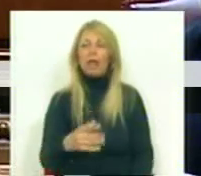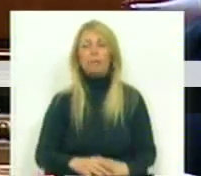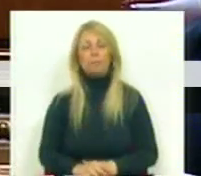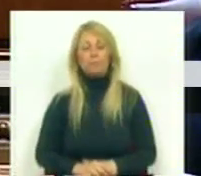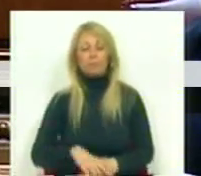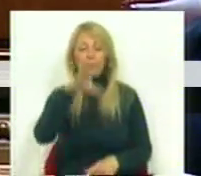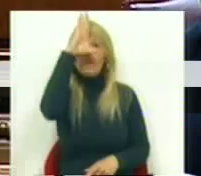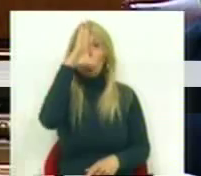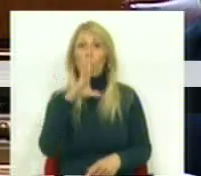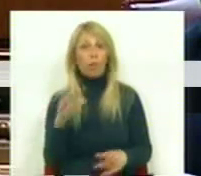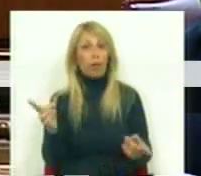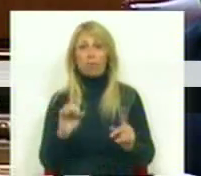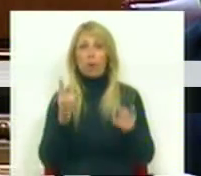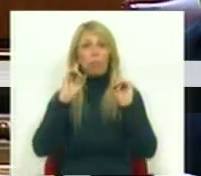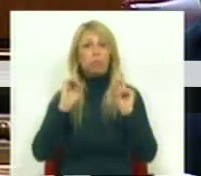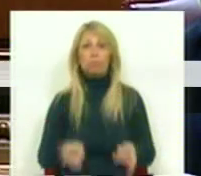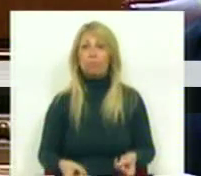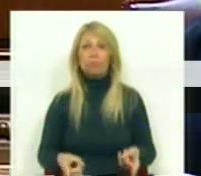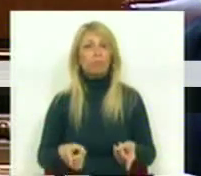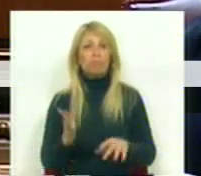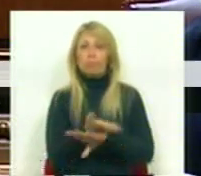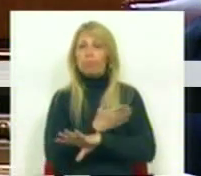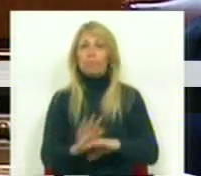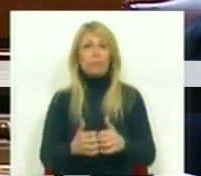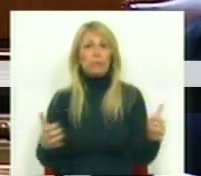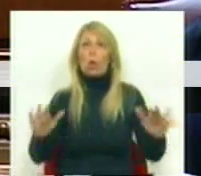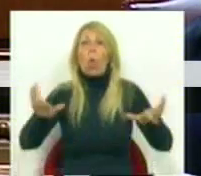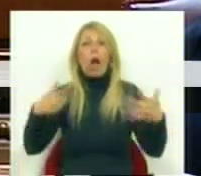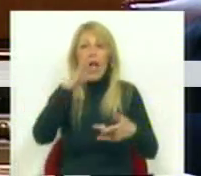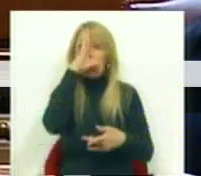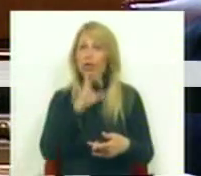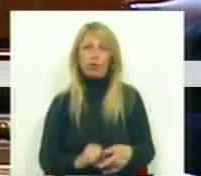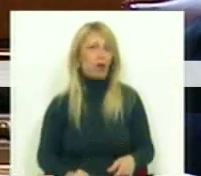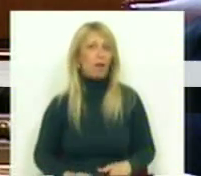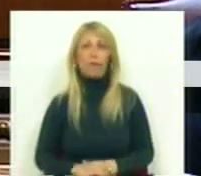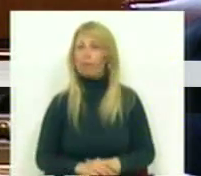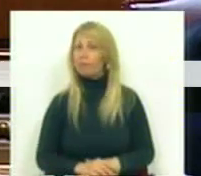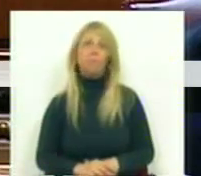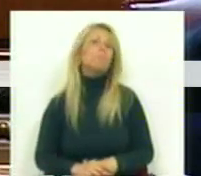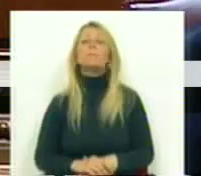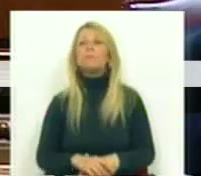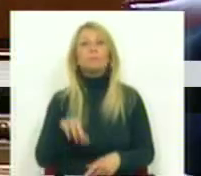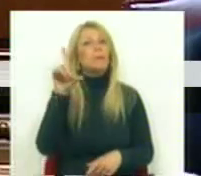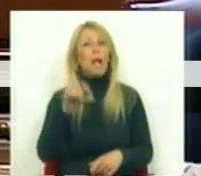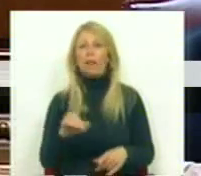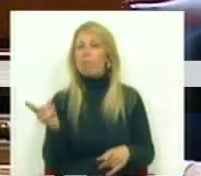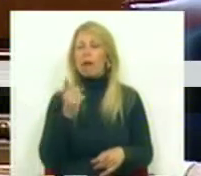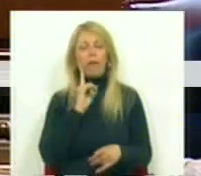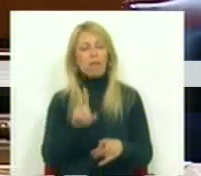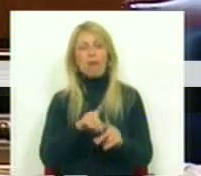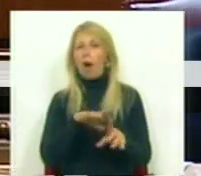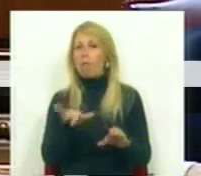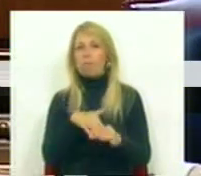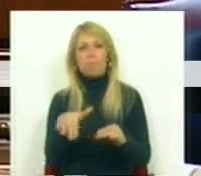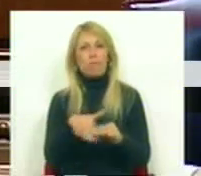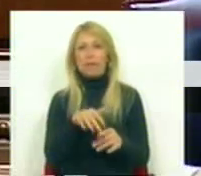o Governo não iniciou o desmantelamento de qualquer Ministério e também não corrobora nenhuma